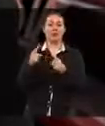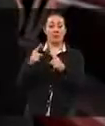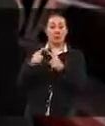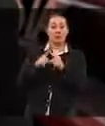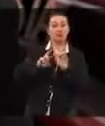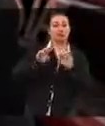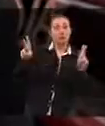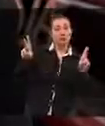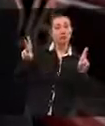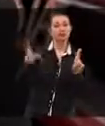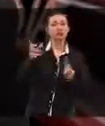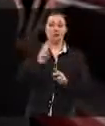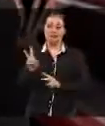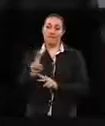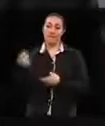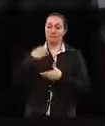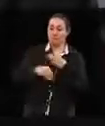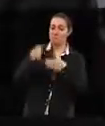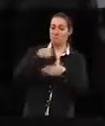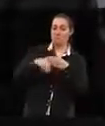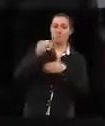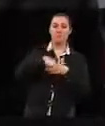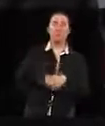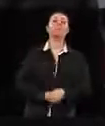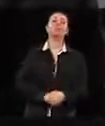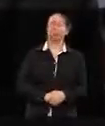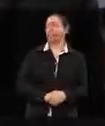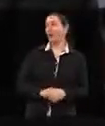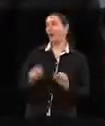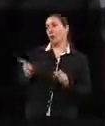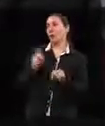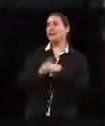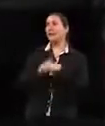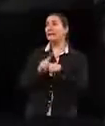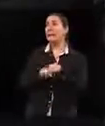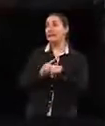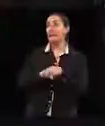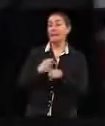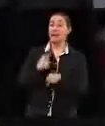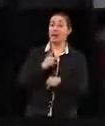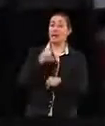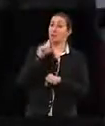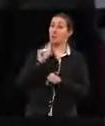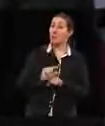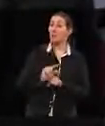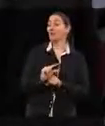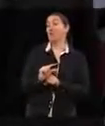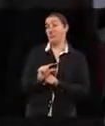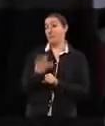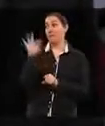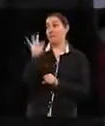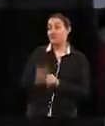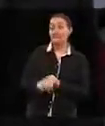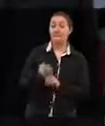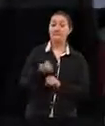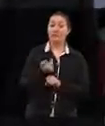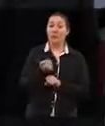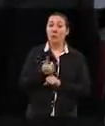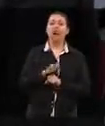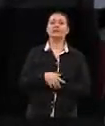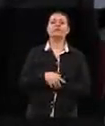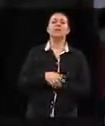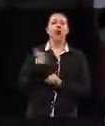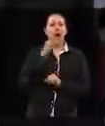de vitaminas, minerais e nutrientes. Fernanda, a gente tem bastante coisa para falar ainda, mas o nosso tempo está se esgotando rapidamente.